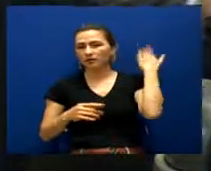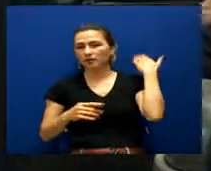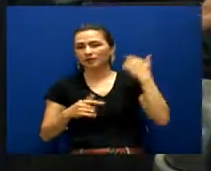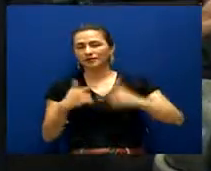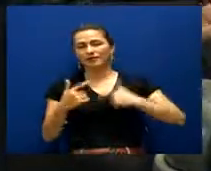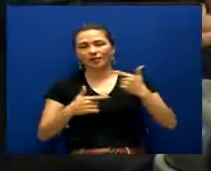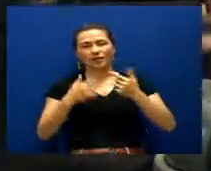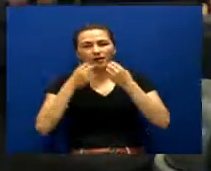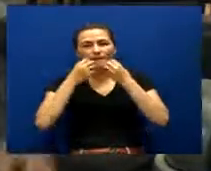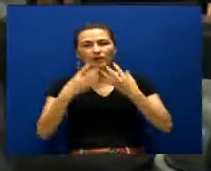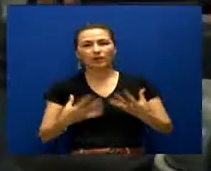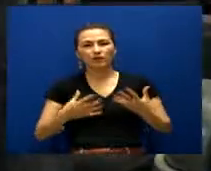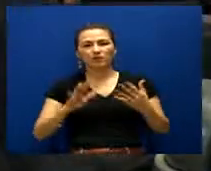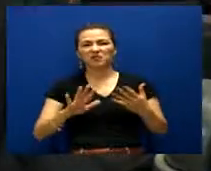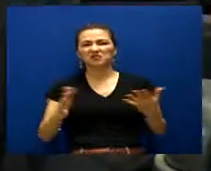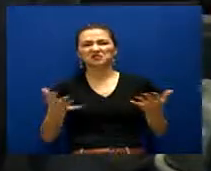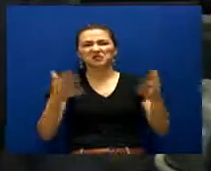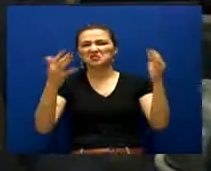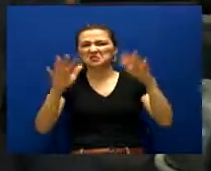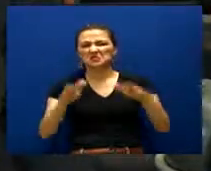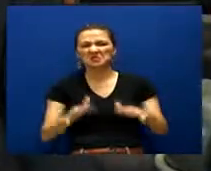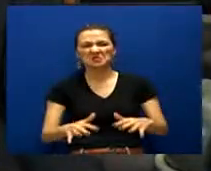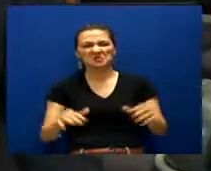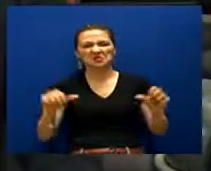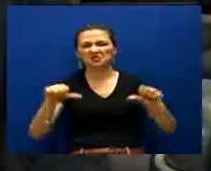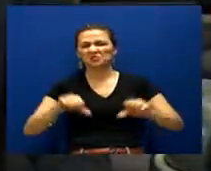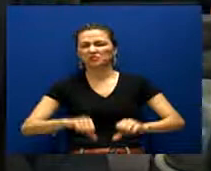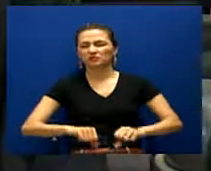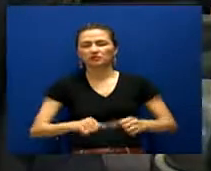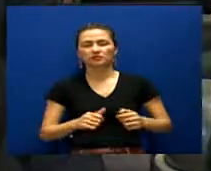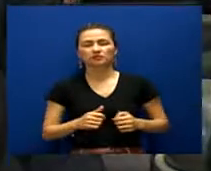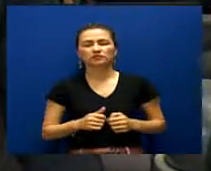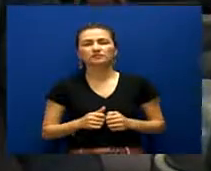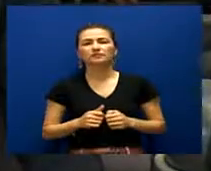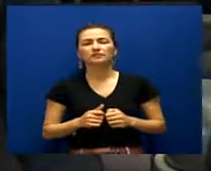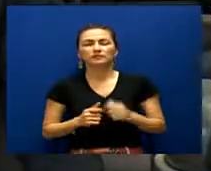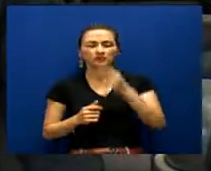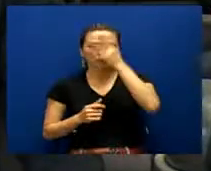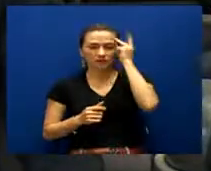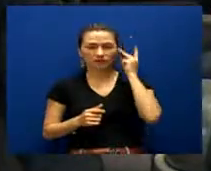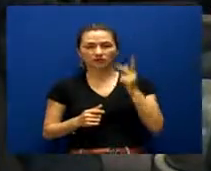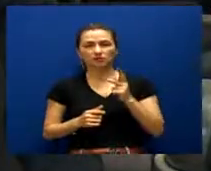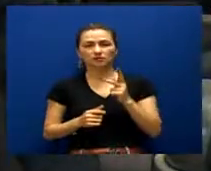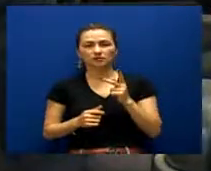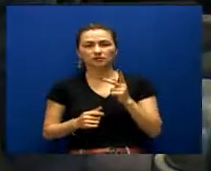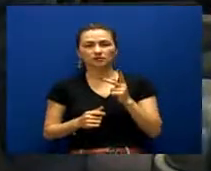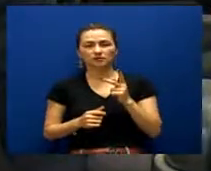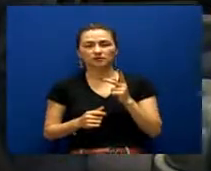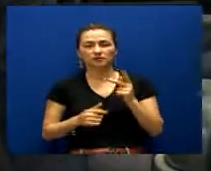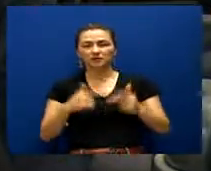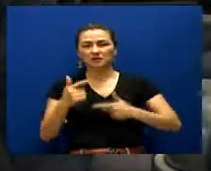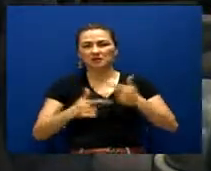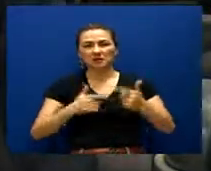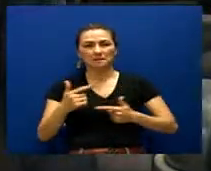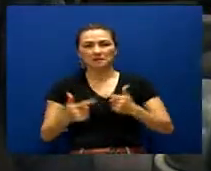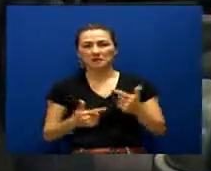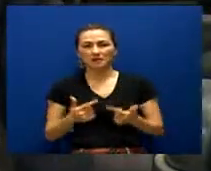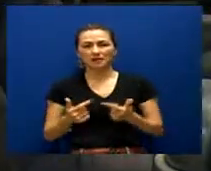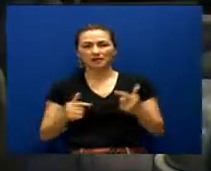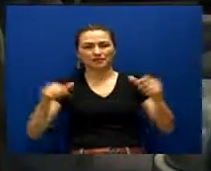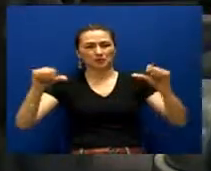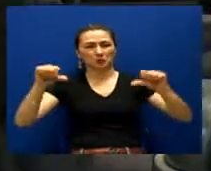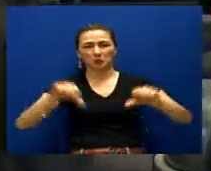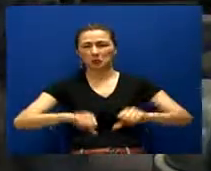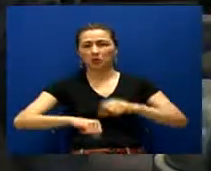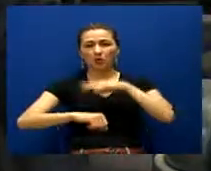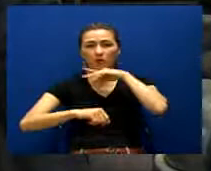houve essa desestruturação no transcorrer desses anos com esses maus sorocabanos que realmente que ainda se colocam ainda como na condição